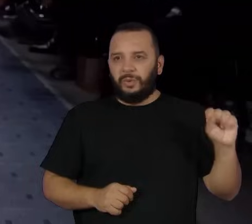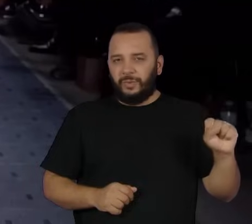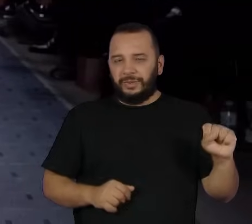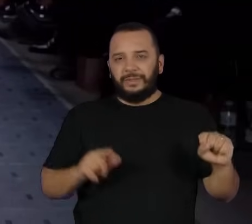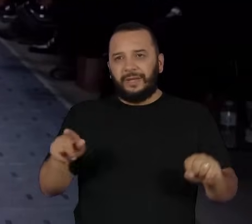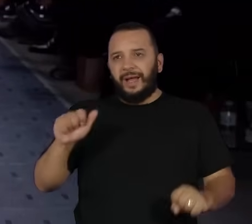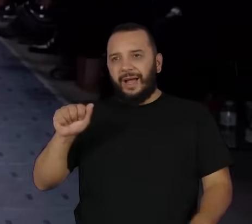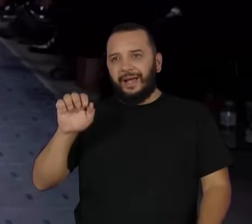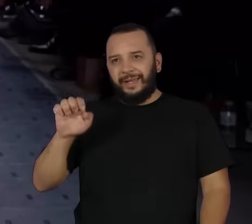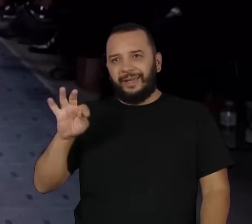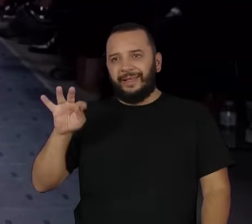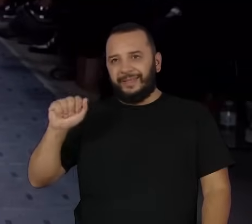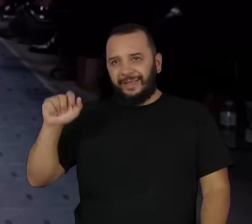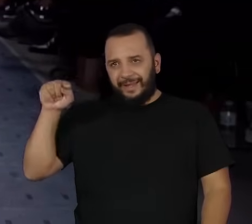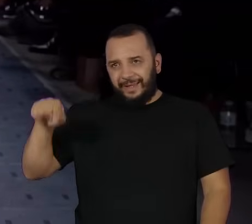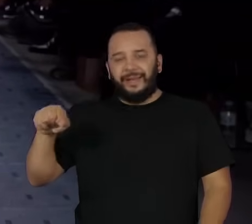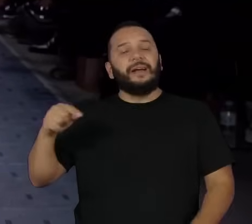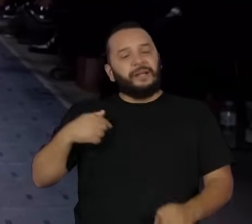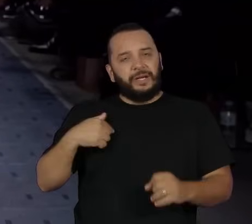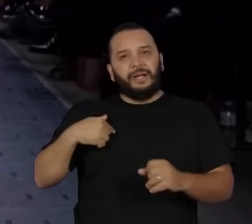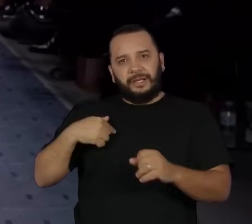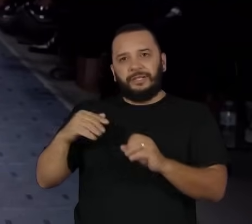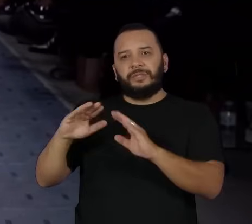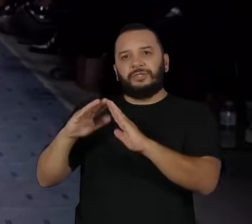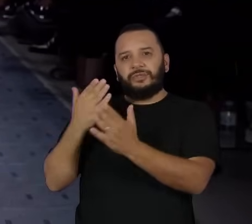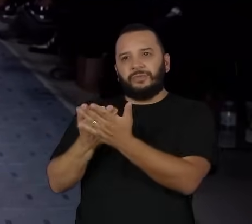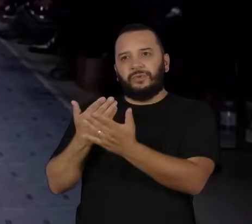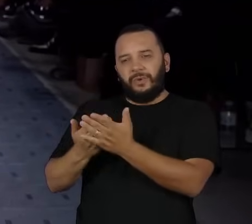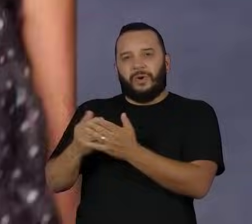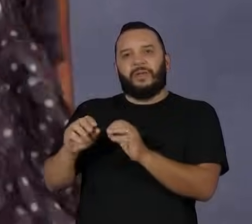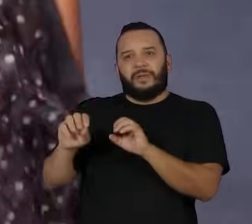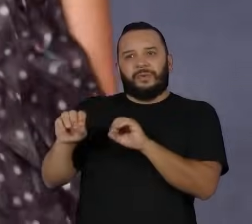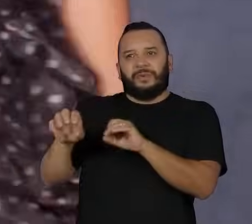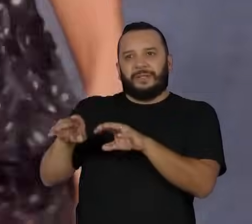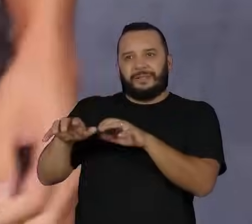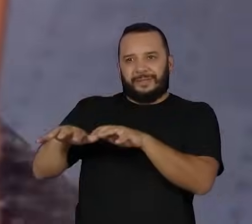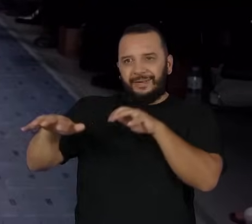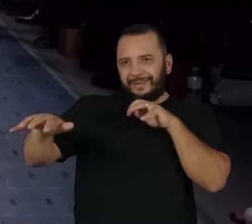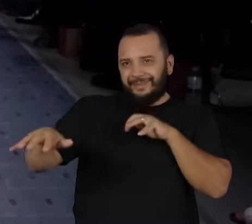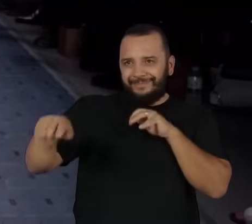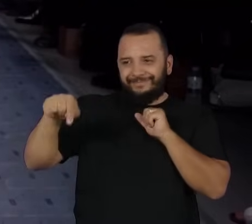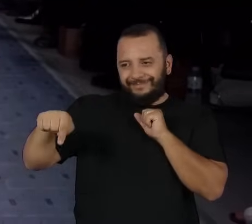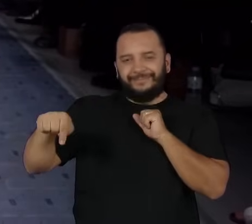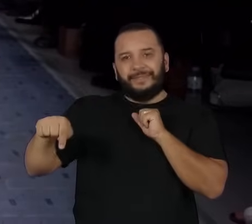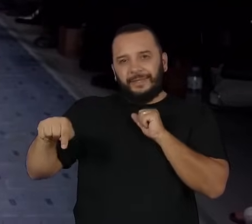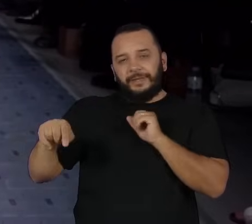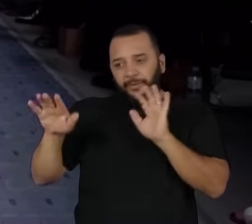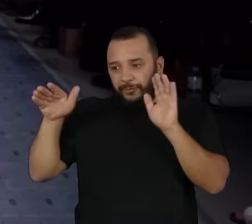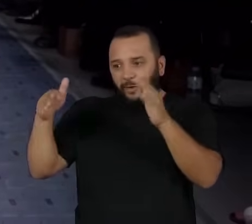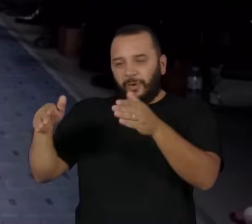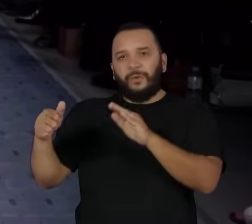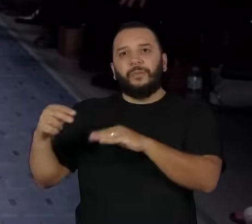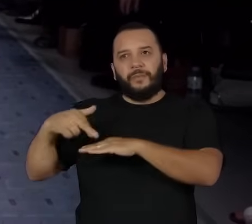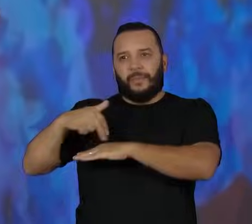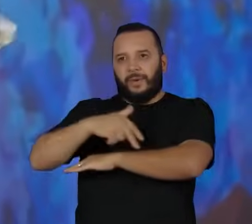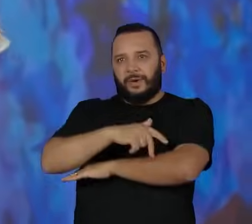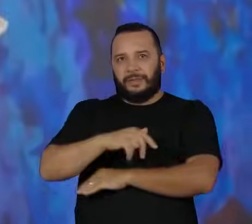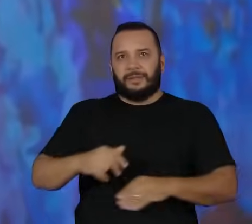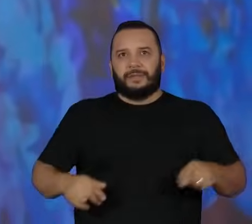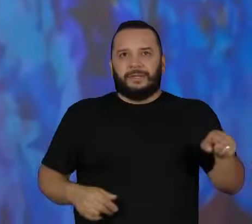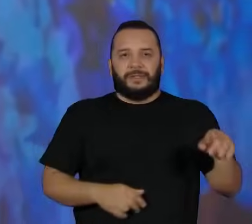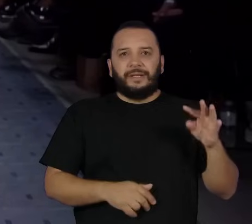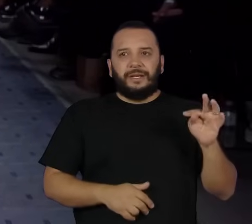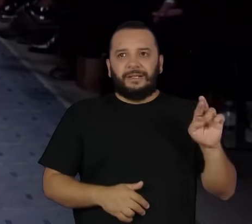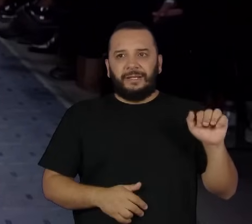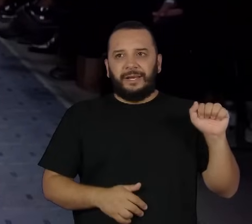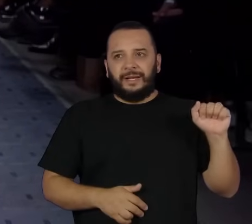educação à distância que propõe um olhar para a moda. E o segundo projeto criativo é a Trama